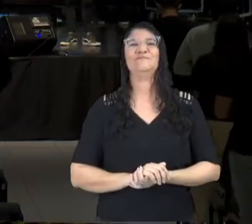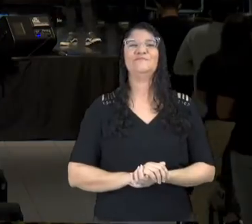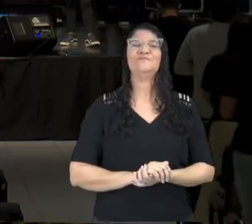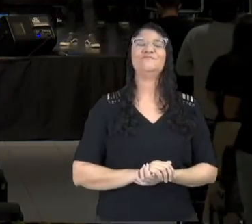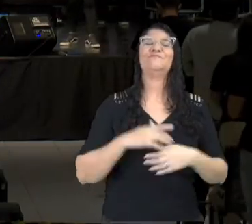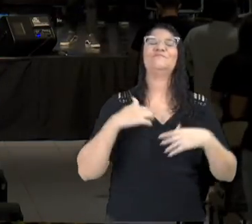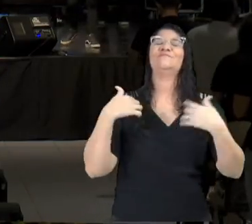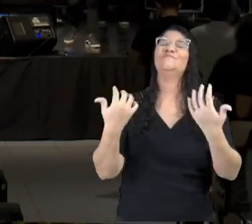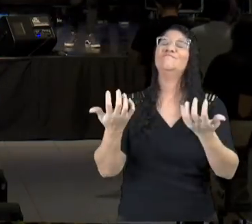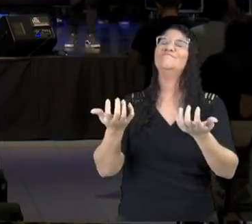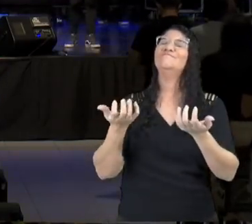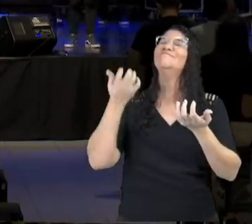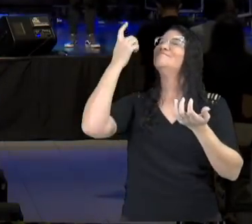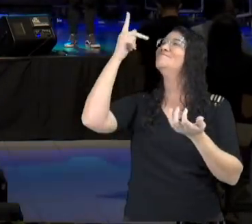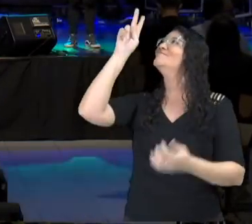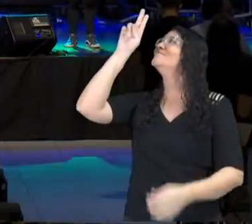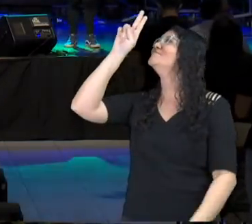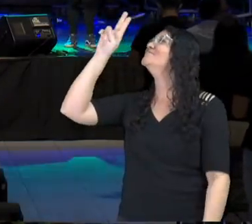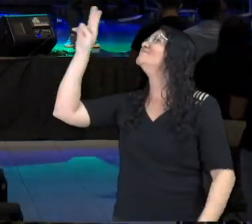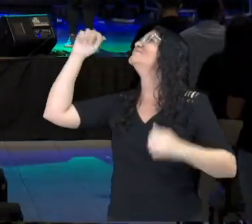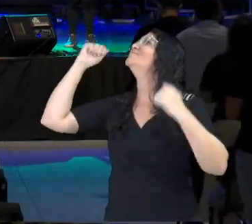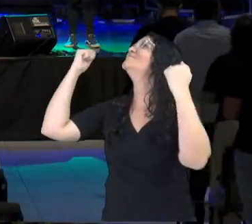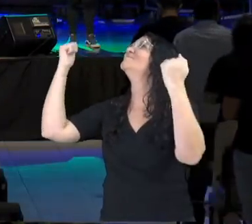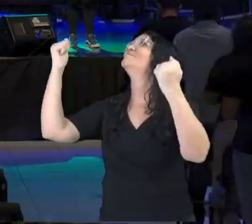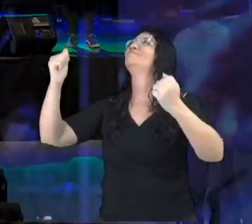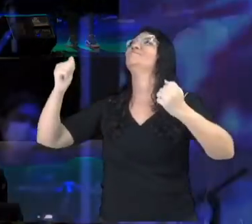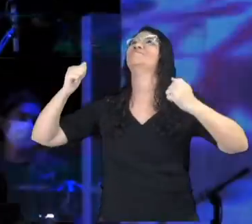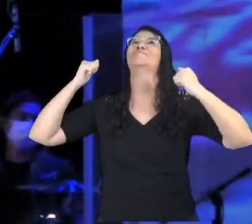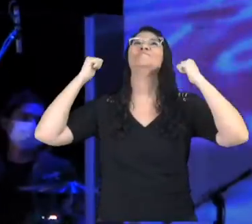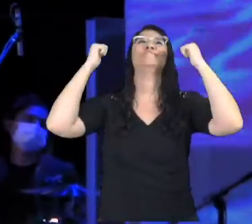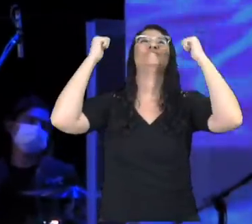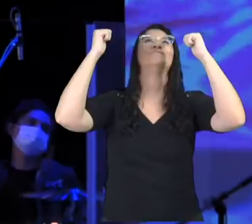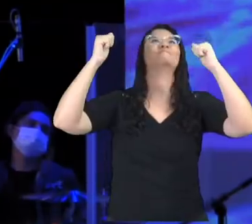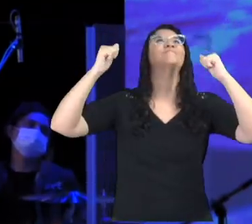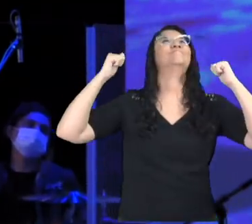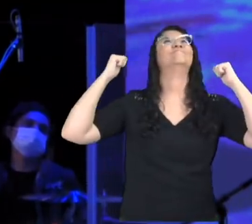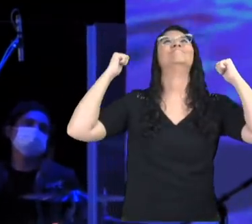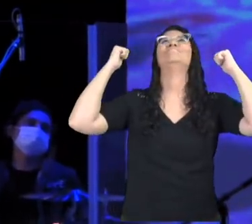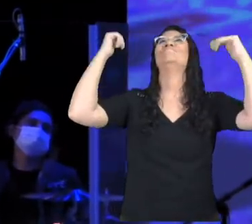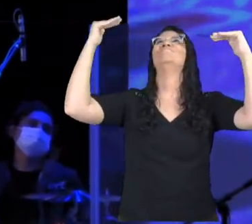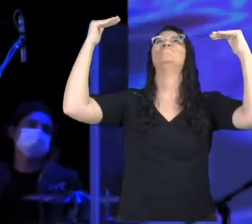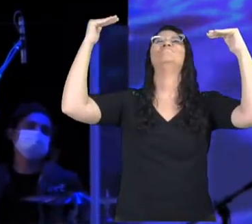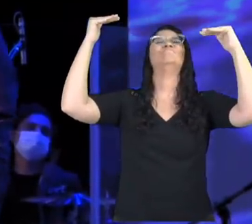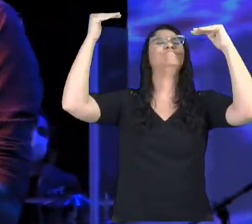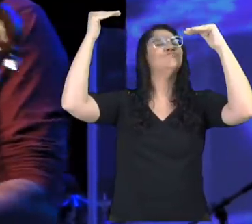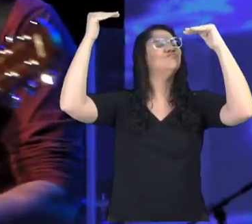queremos o Teu nome engrandecer